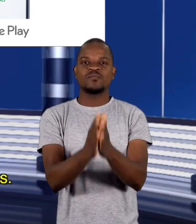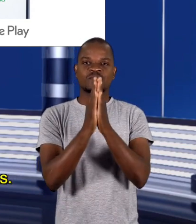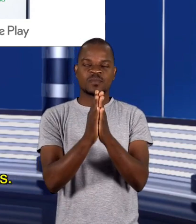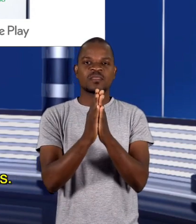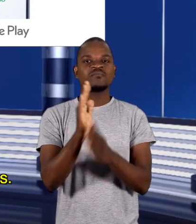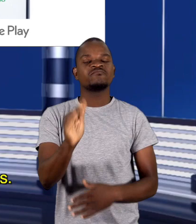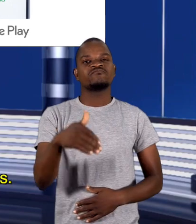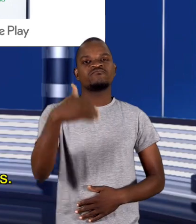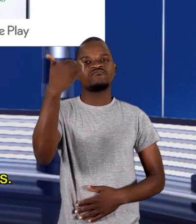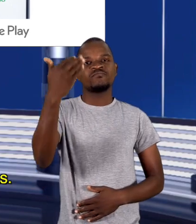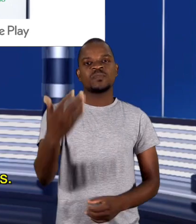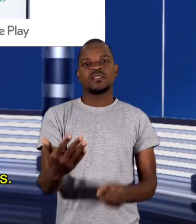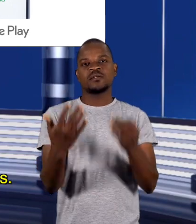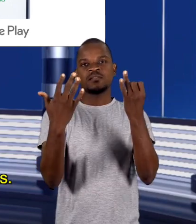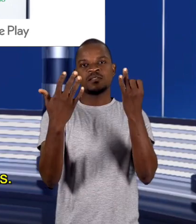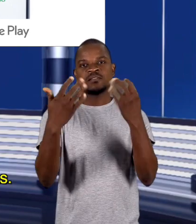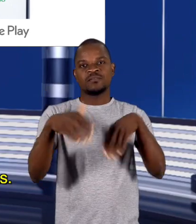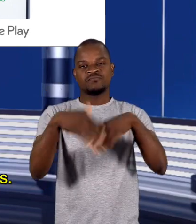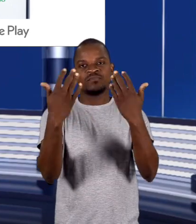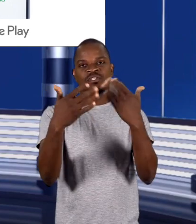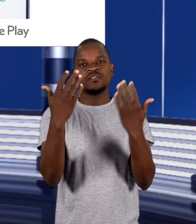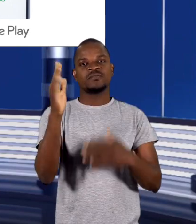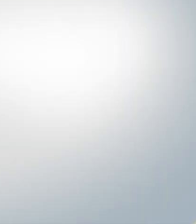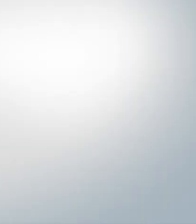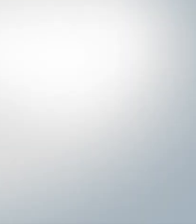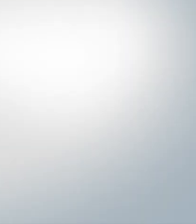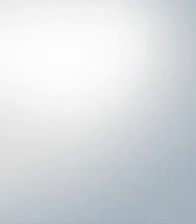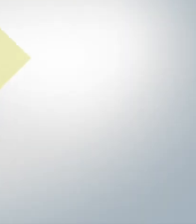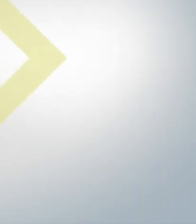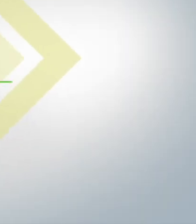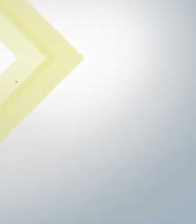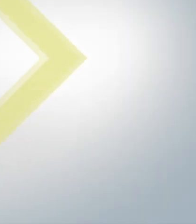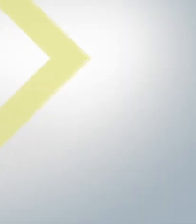e nós voltamos daqui a sete dias até lá